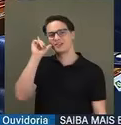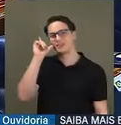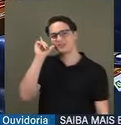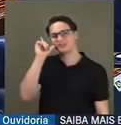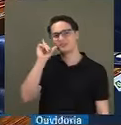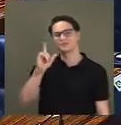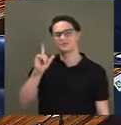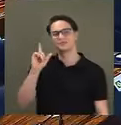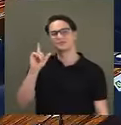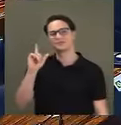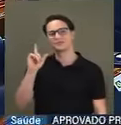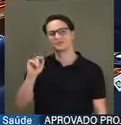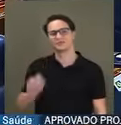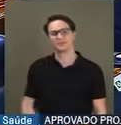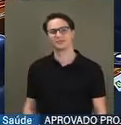eles foram